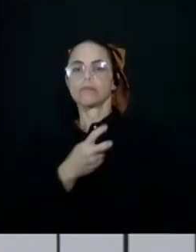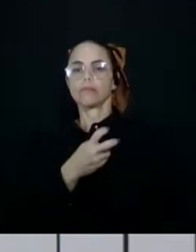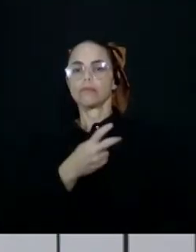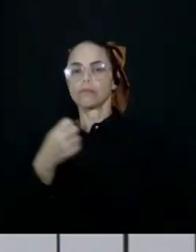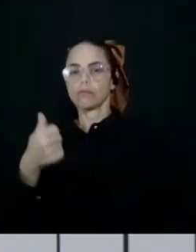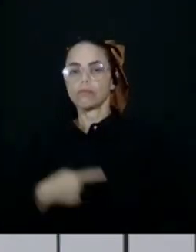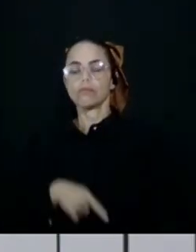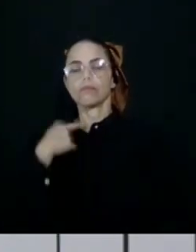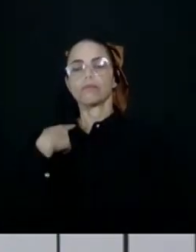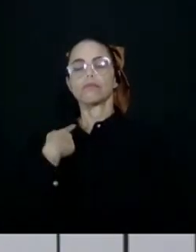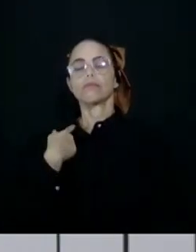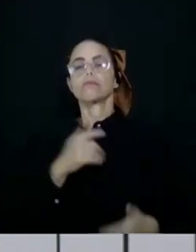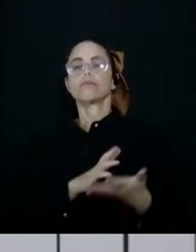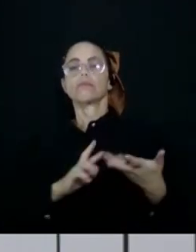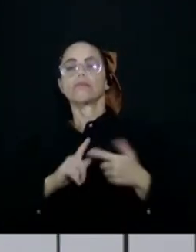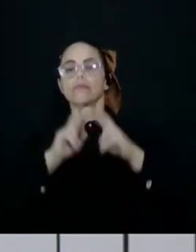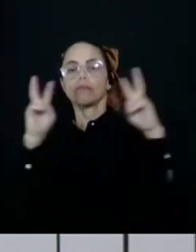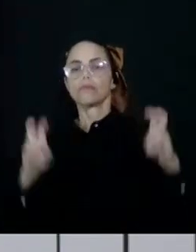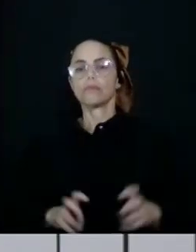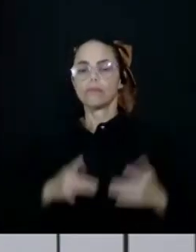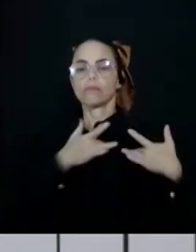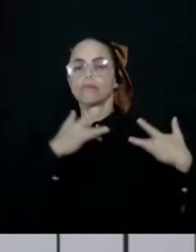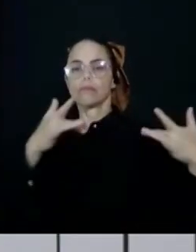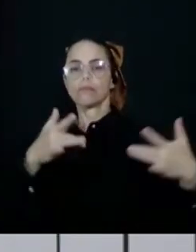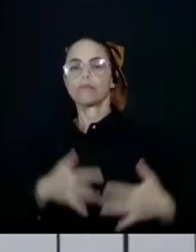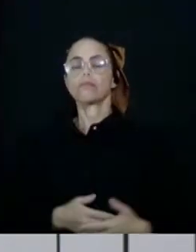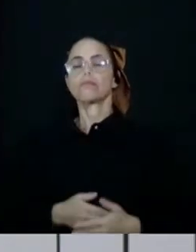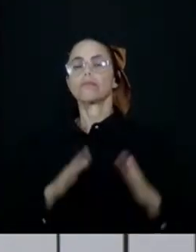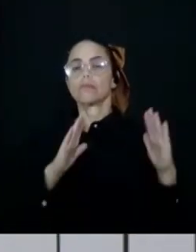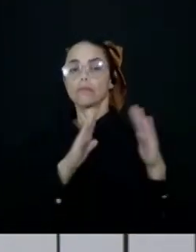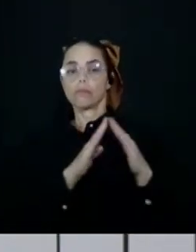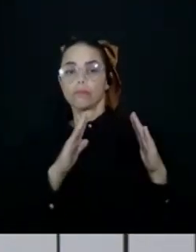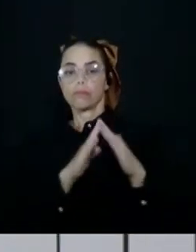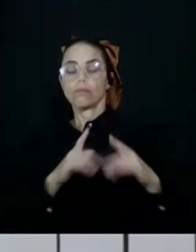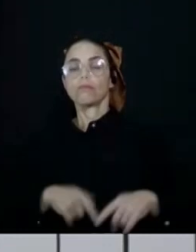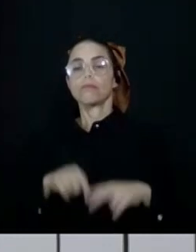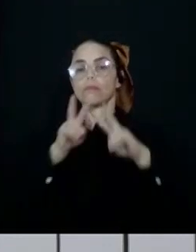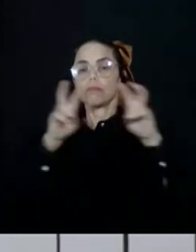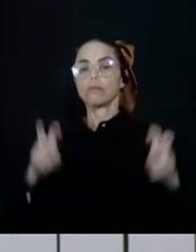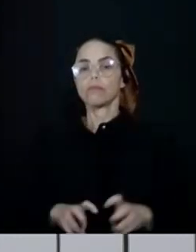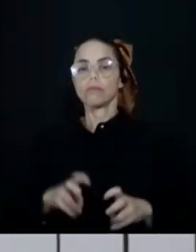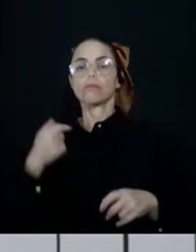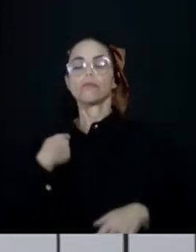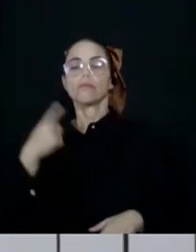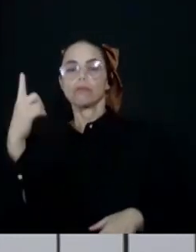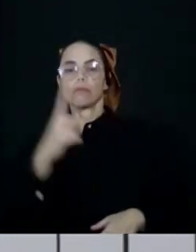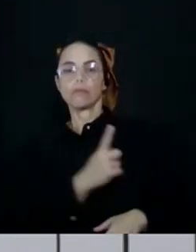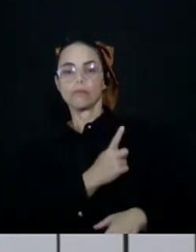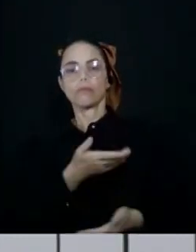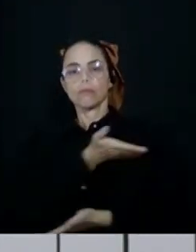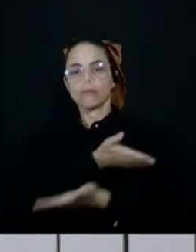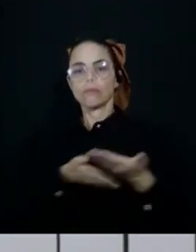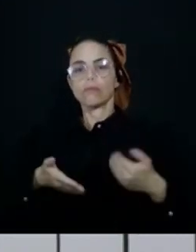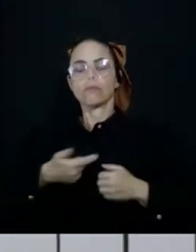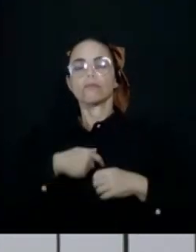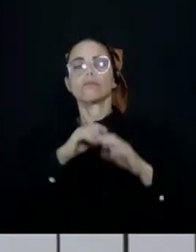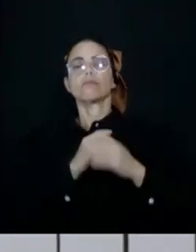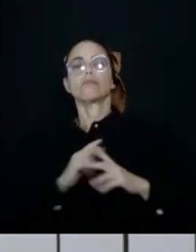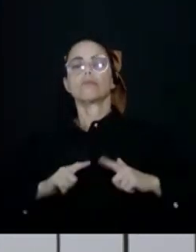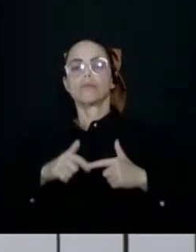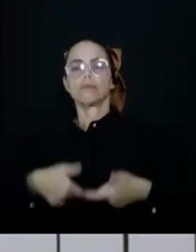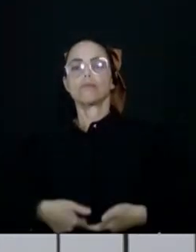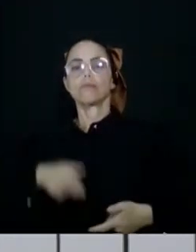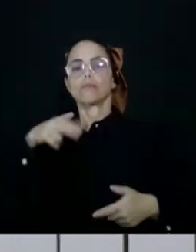ano traz como tema Fraternidade e Moradia. E o lema Ele Veio Morar Entre Nós. A iniciativa do vereador Nick